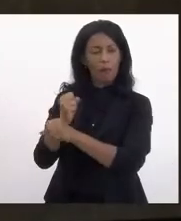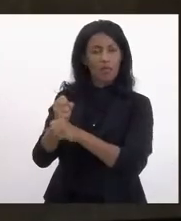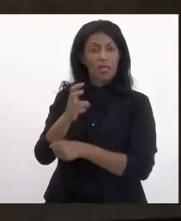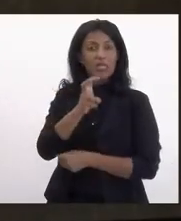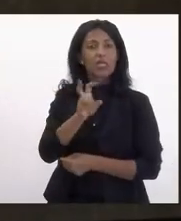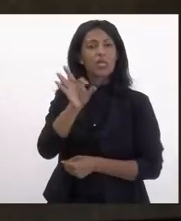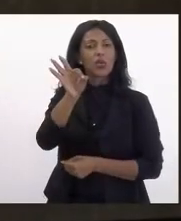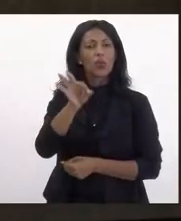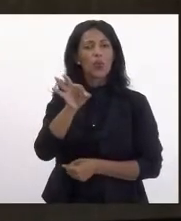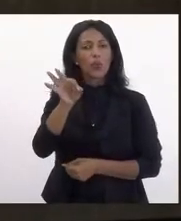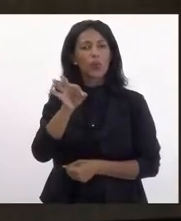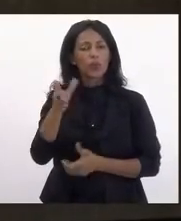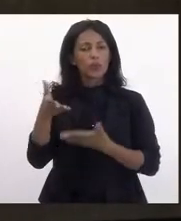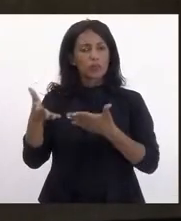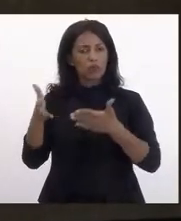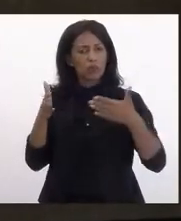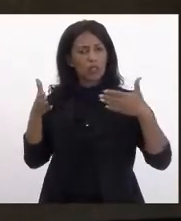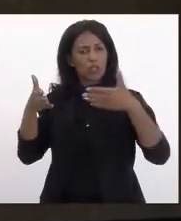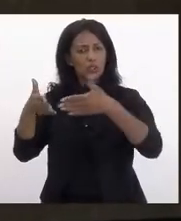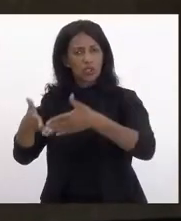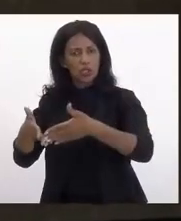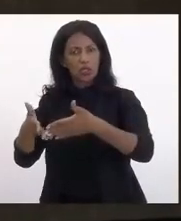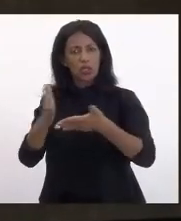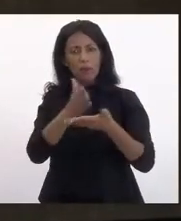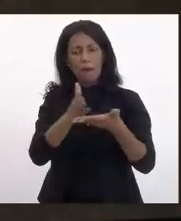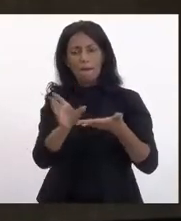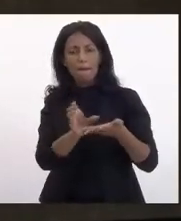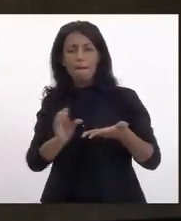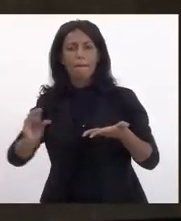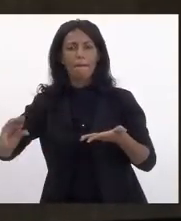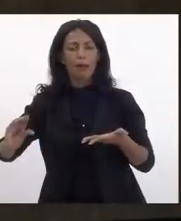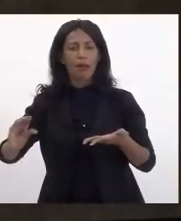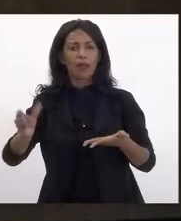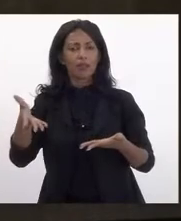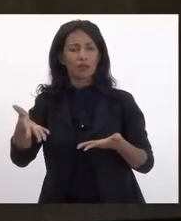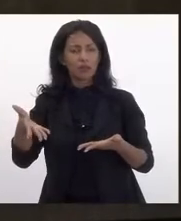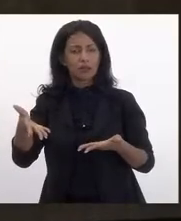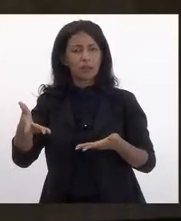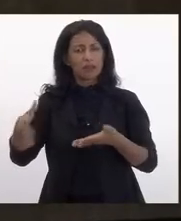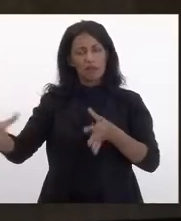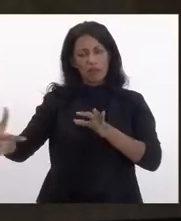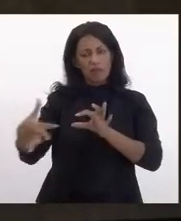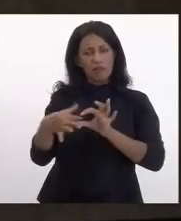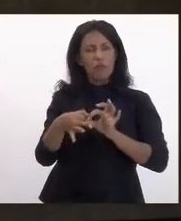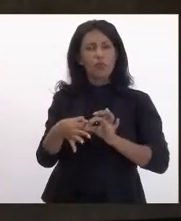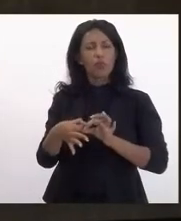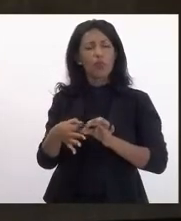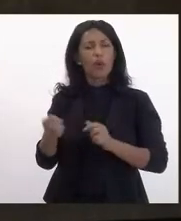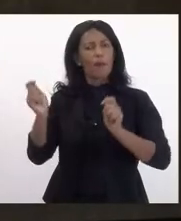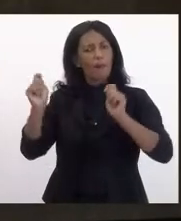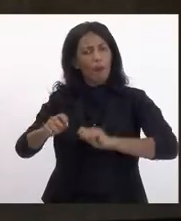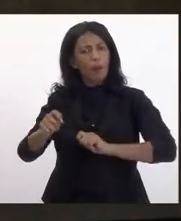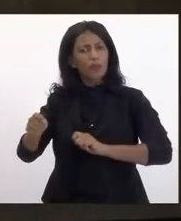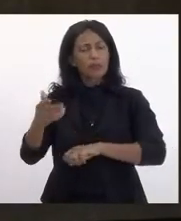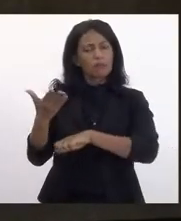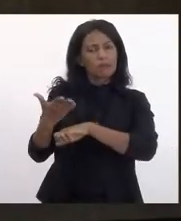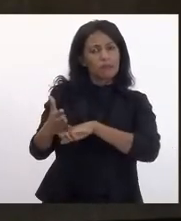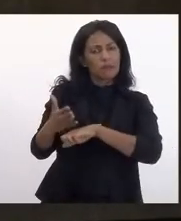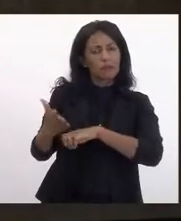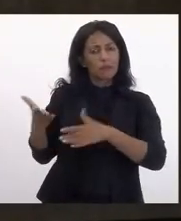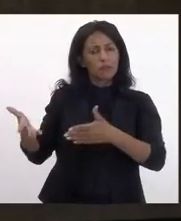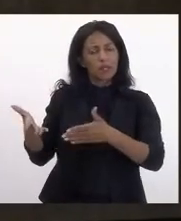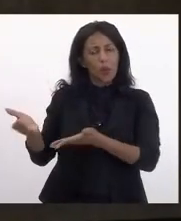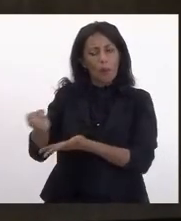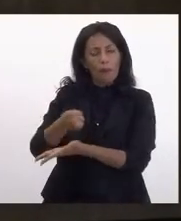FECP destinam-se ao FEIS, e uma parte dessa vinculação orçamentária possa ser praticada